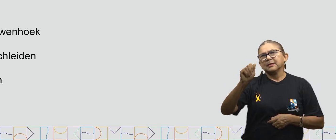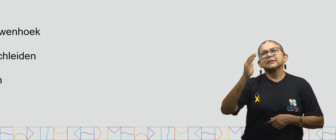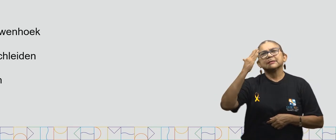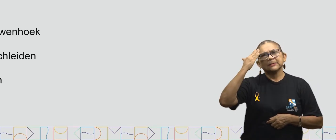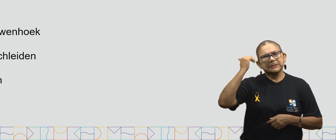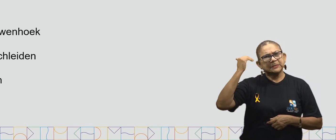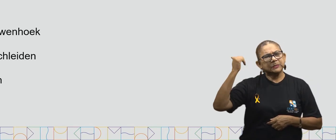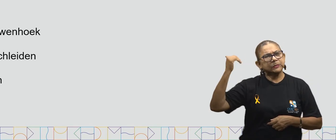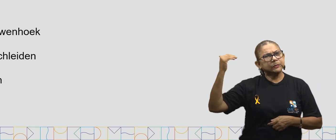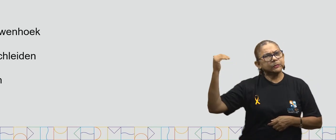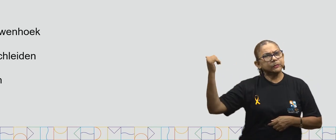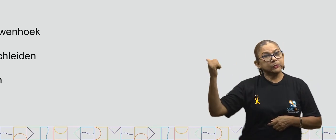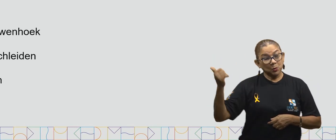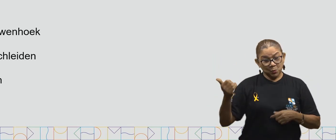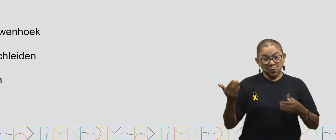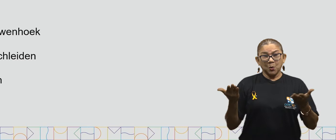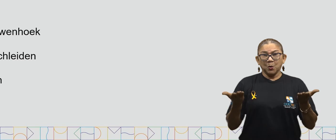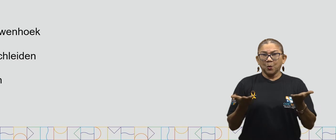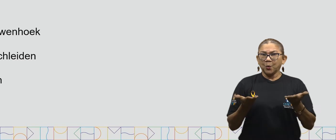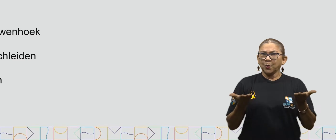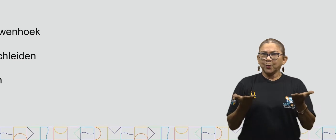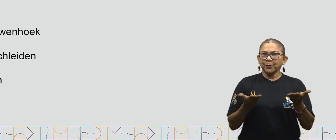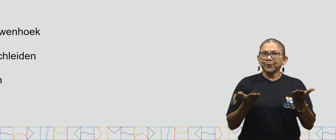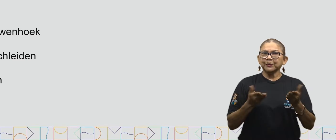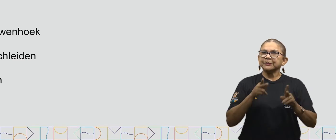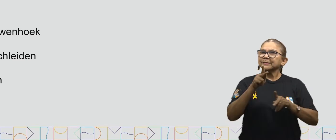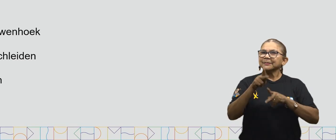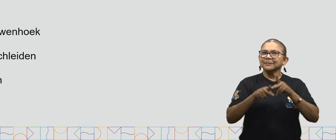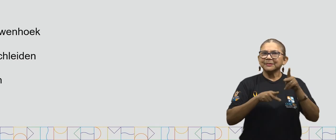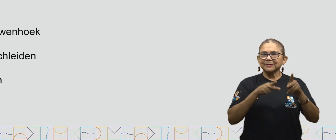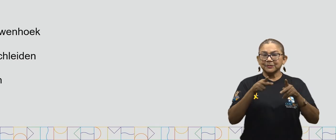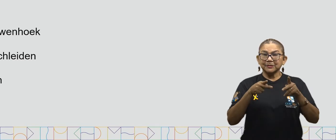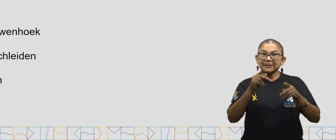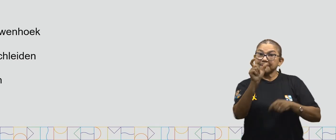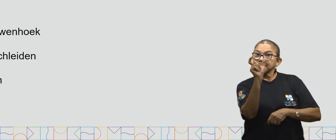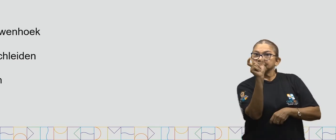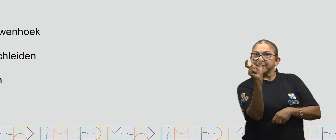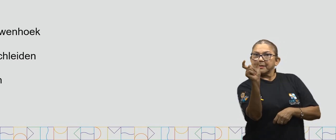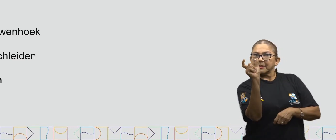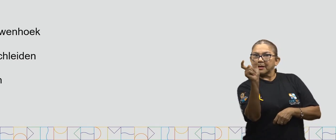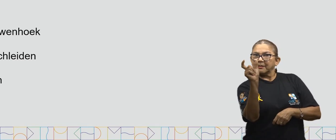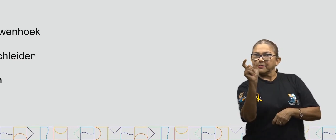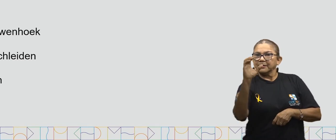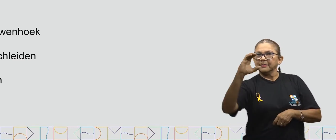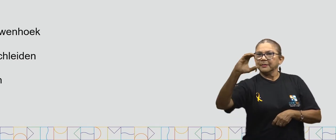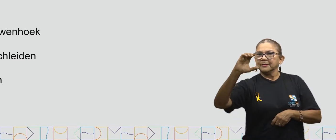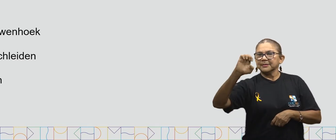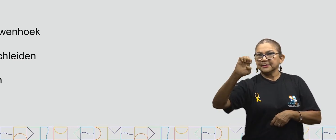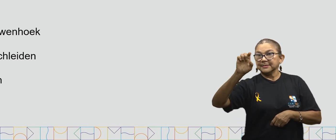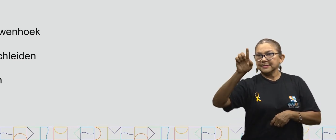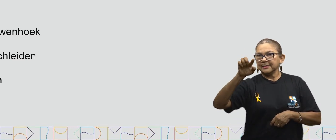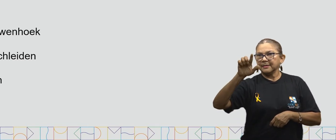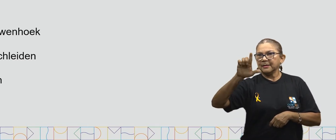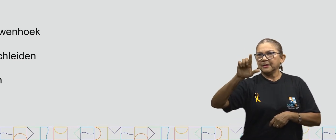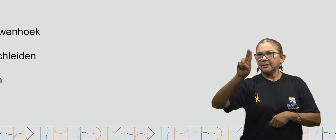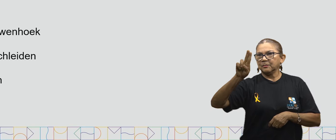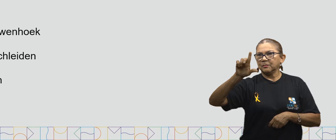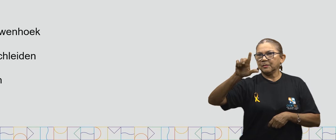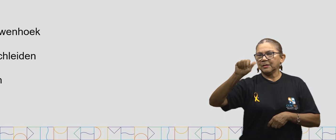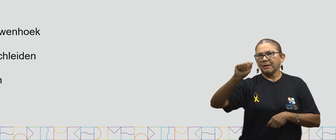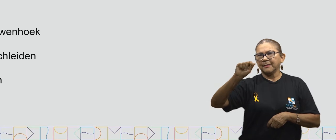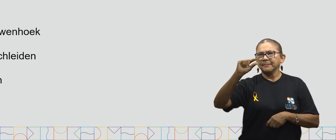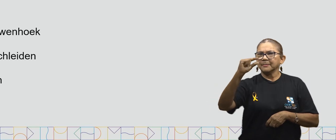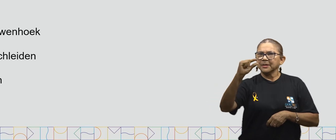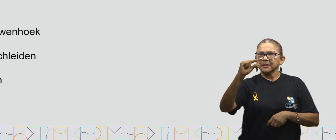hoje sabemos que ele não é muito adequado. A palavra célula significa pequena cela e